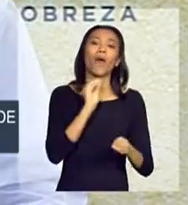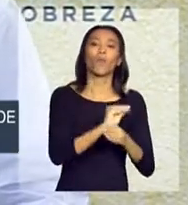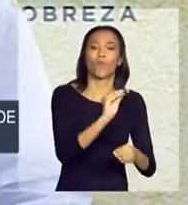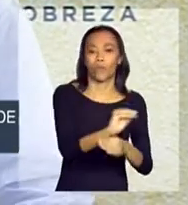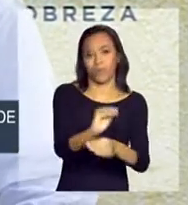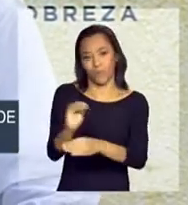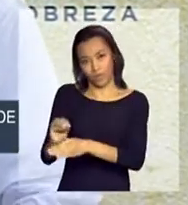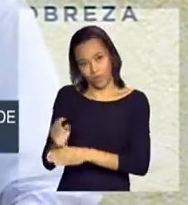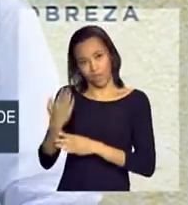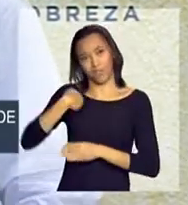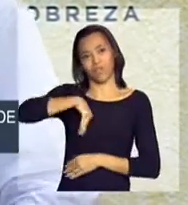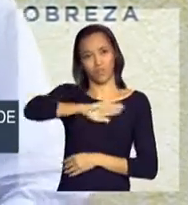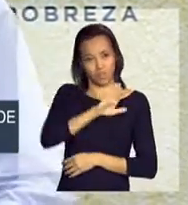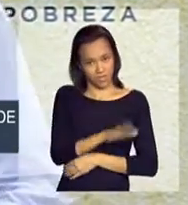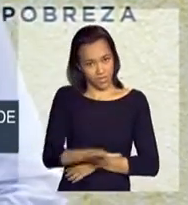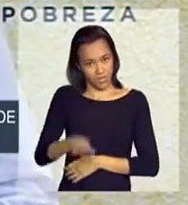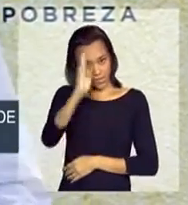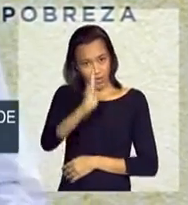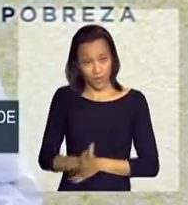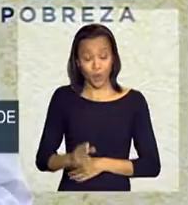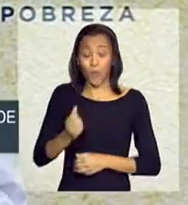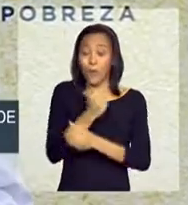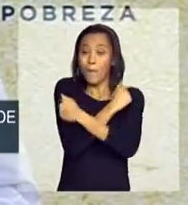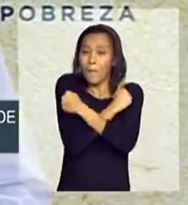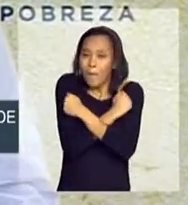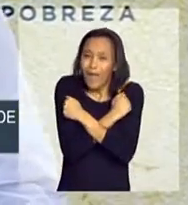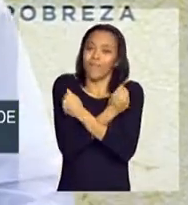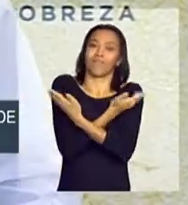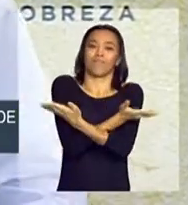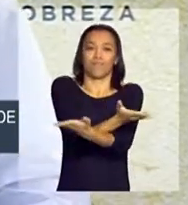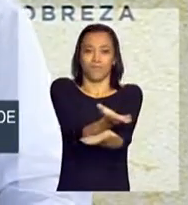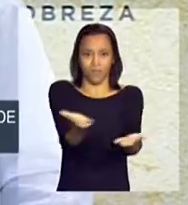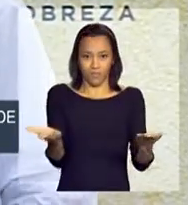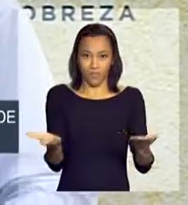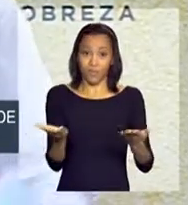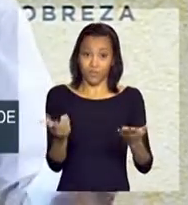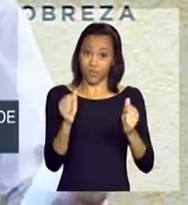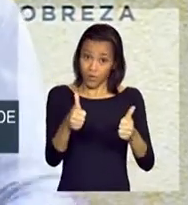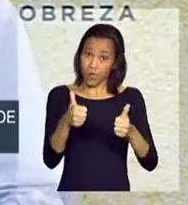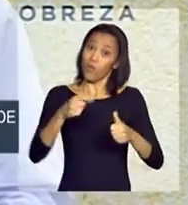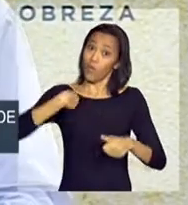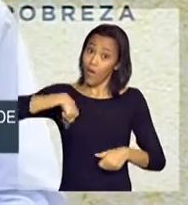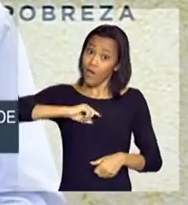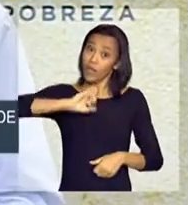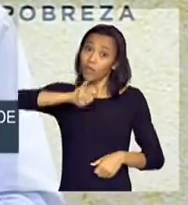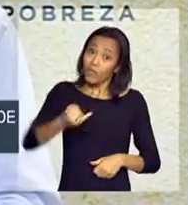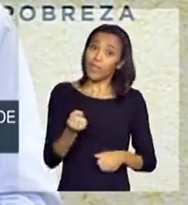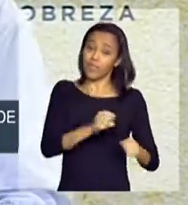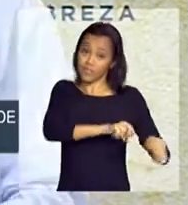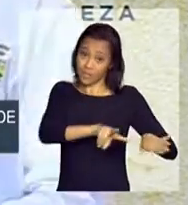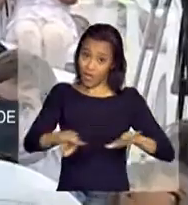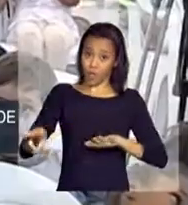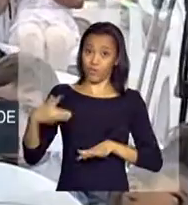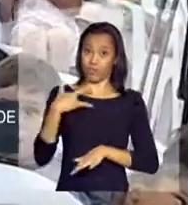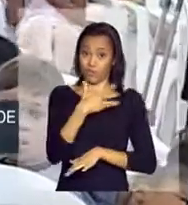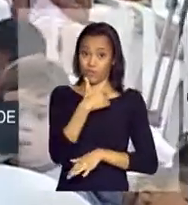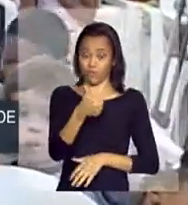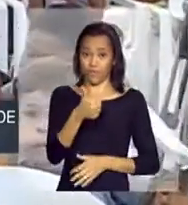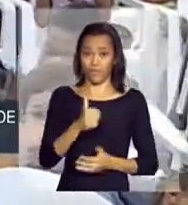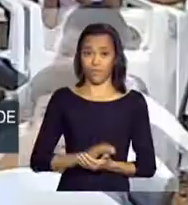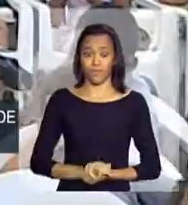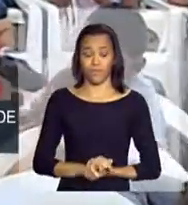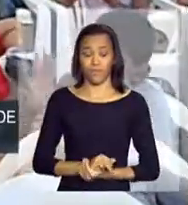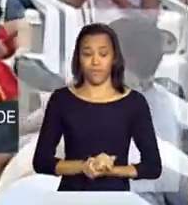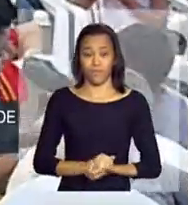cuidar bem das nossas crianças do nosso país Um grande abraço para todos viu vamos aproveitar a semana saúde na escola